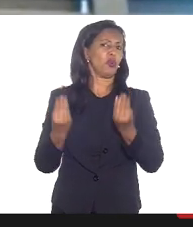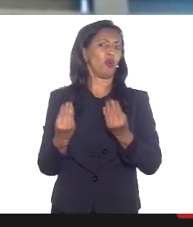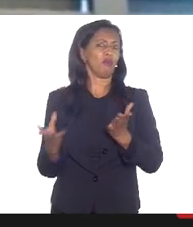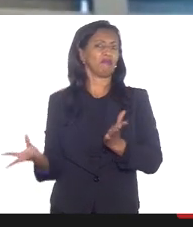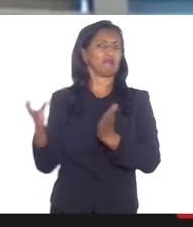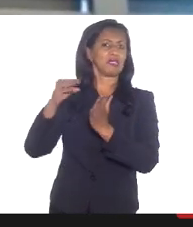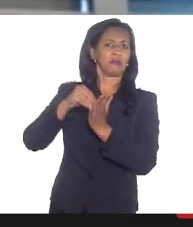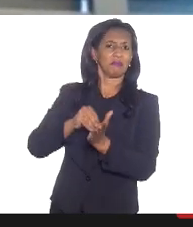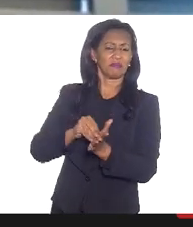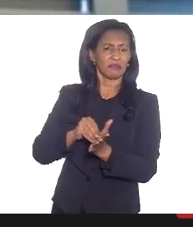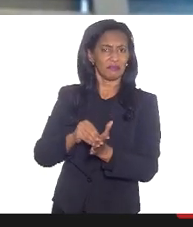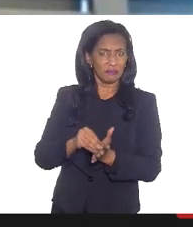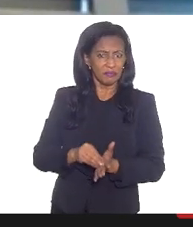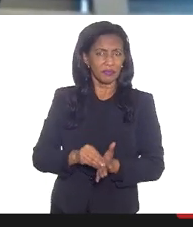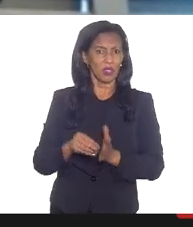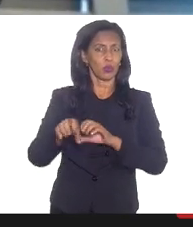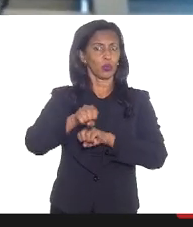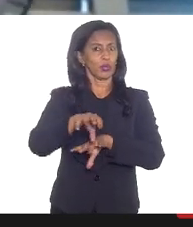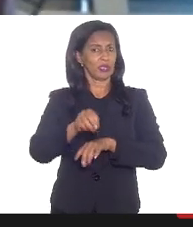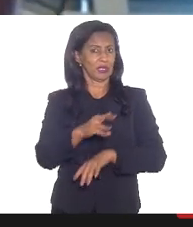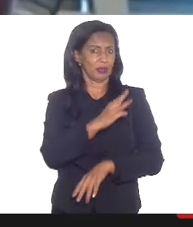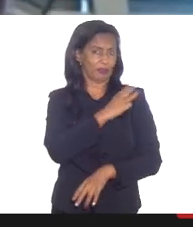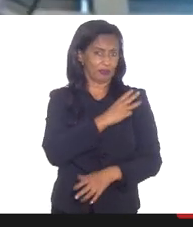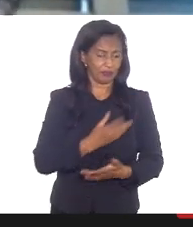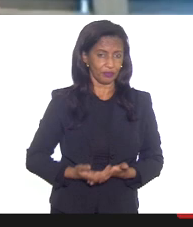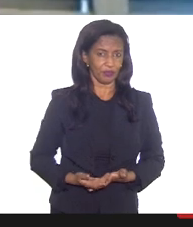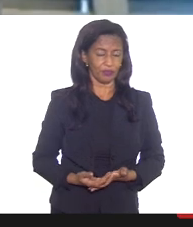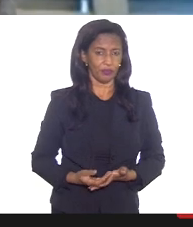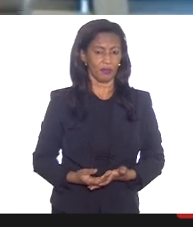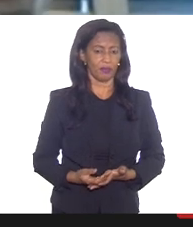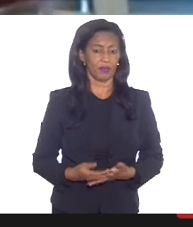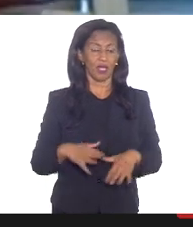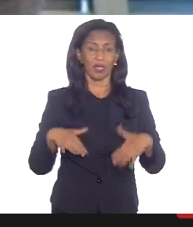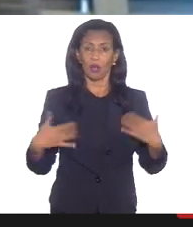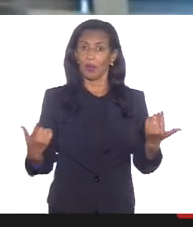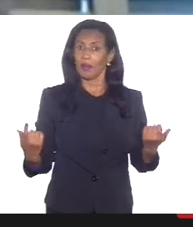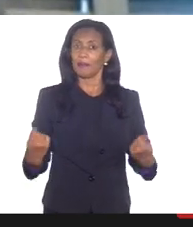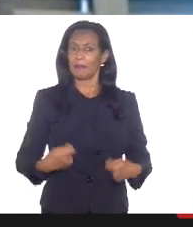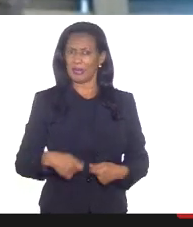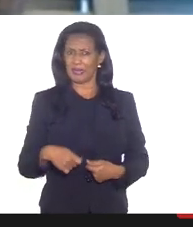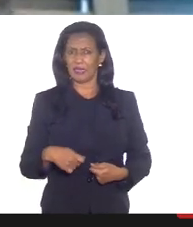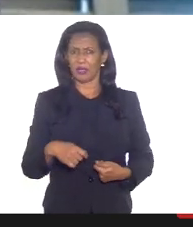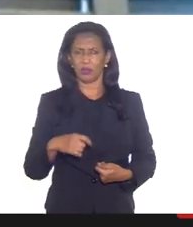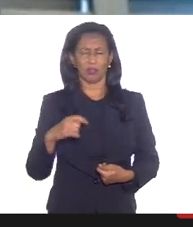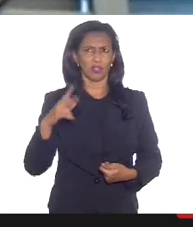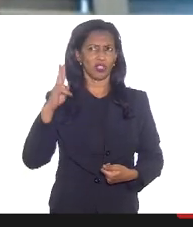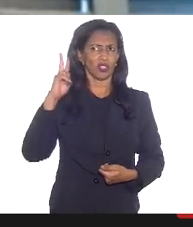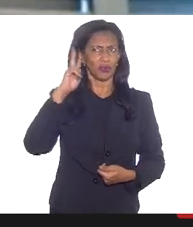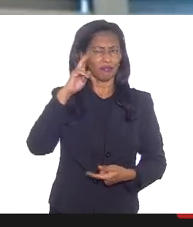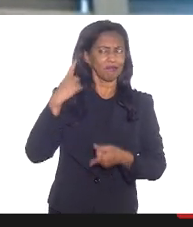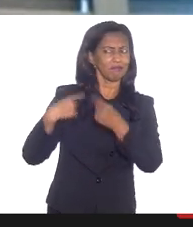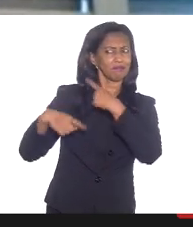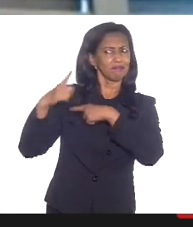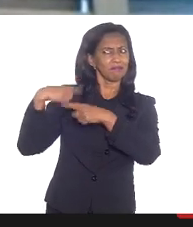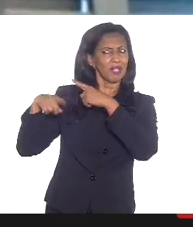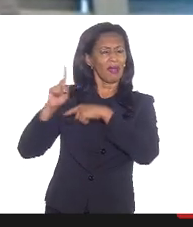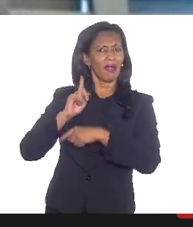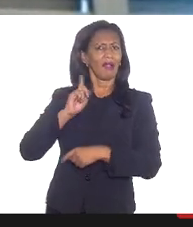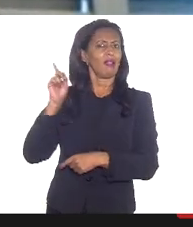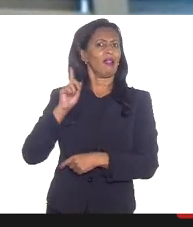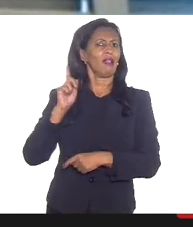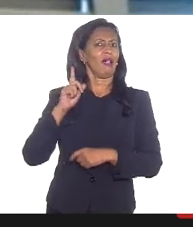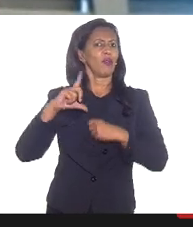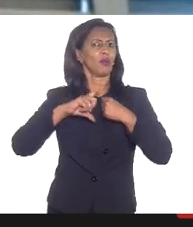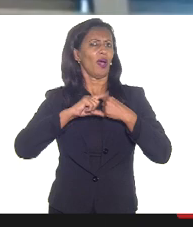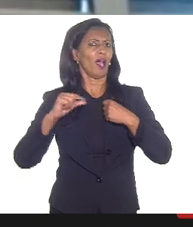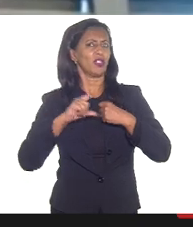implementação do ensino médio. Então, é preciso a gente recuperar aqueles princípios que estão lá no artigo